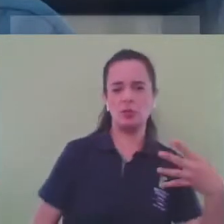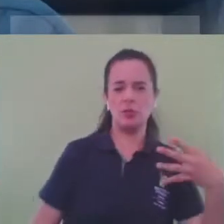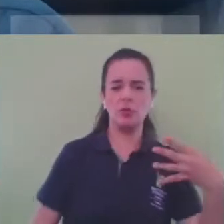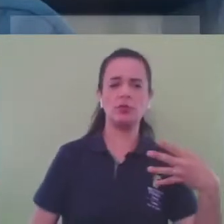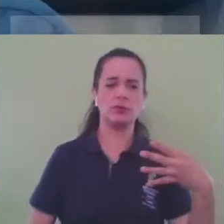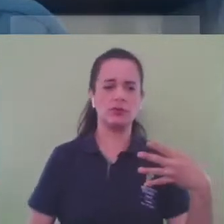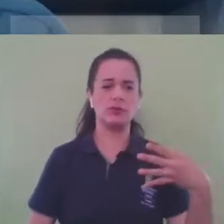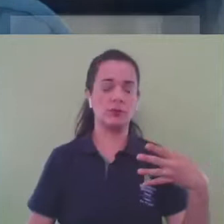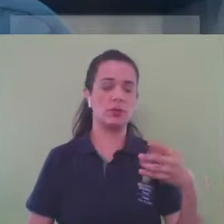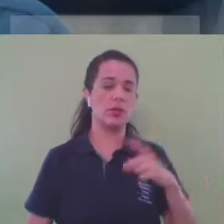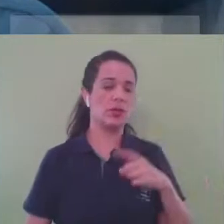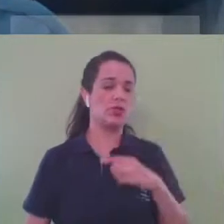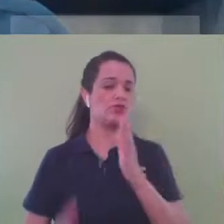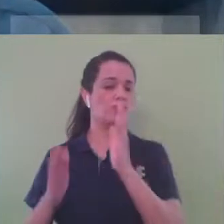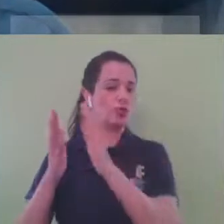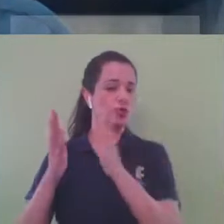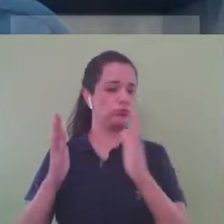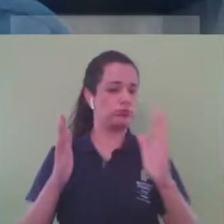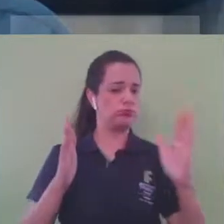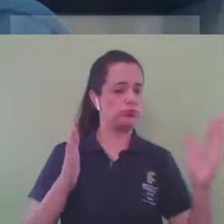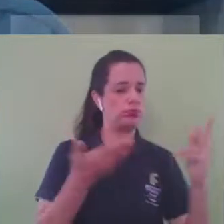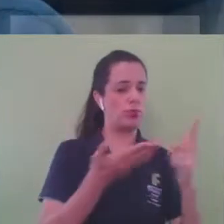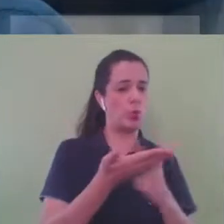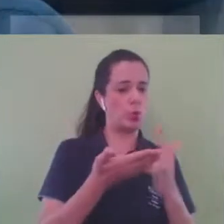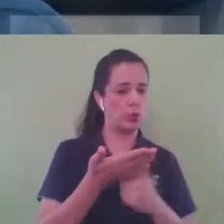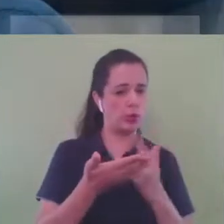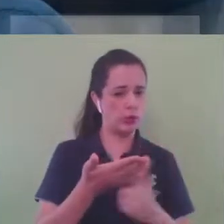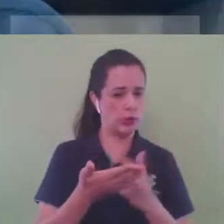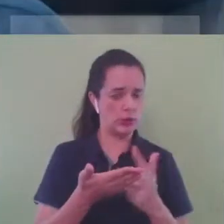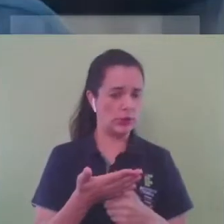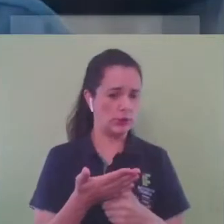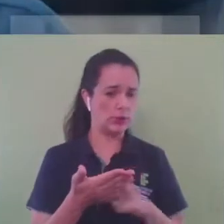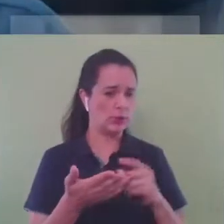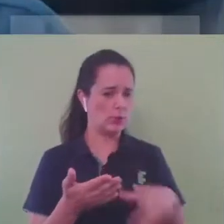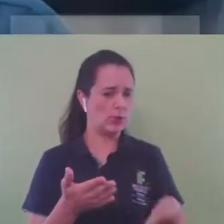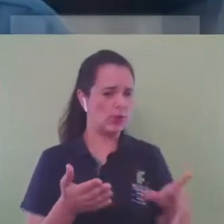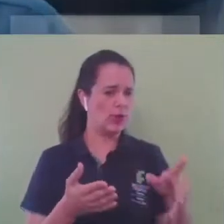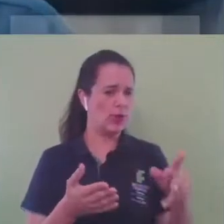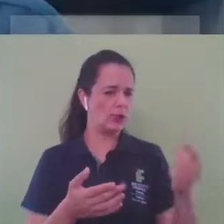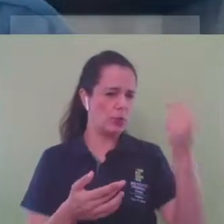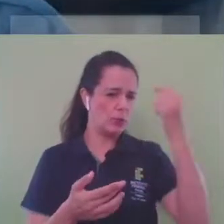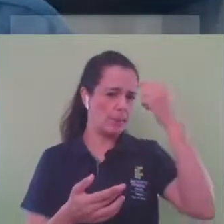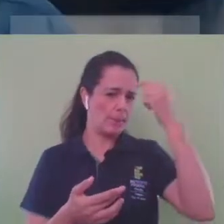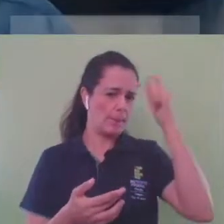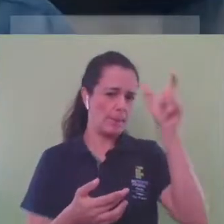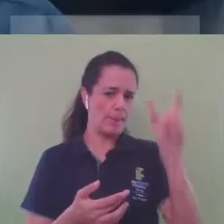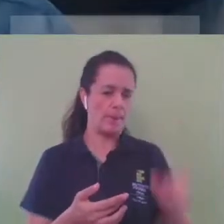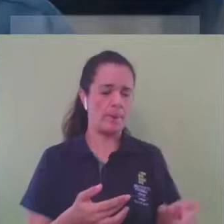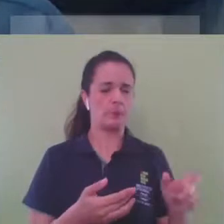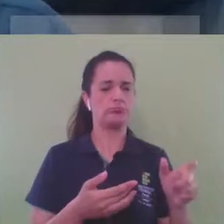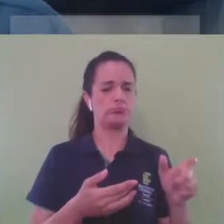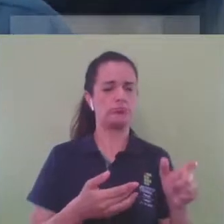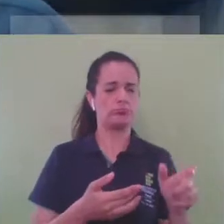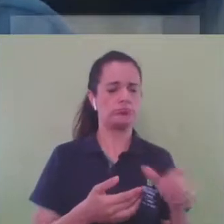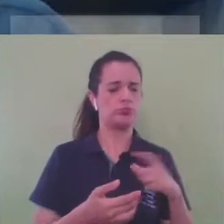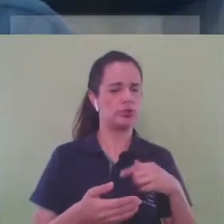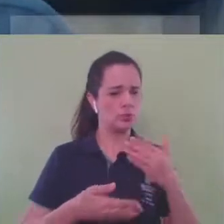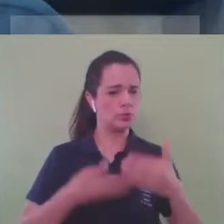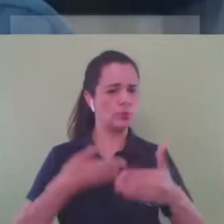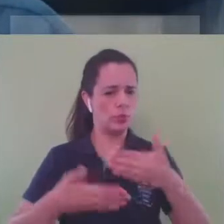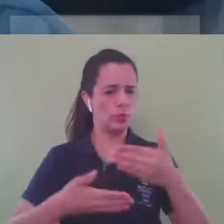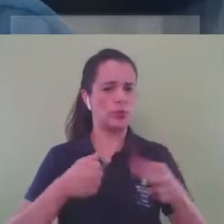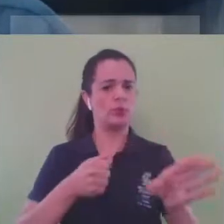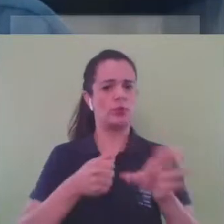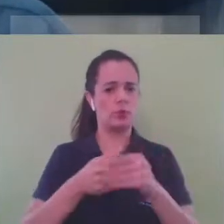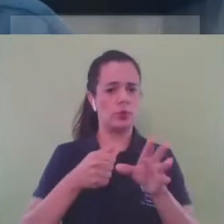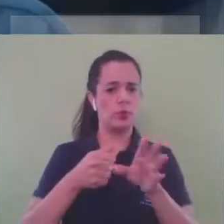dos filósofos, e me admirei bastante, né, em saber que existia todo um processo de conhecimento ao longo de tantos